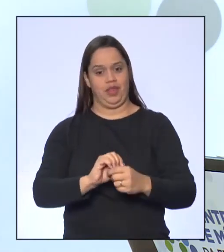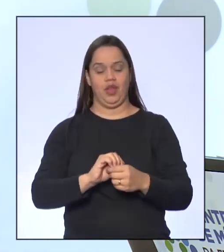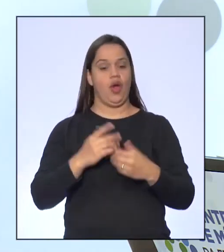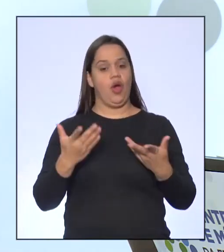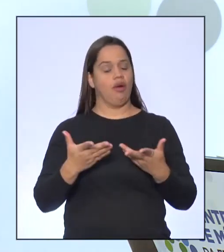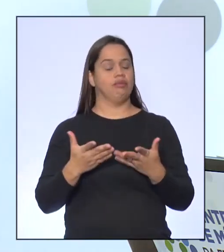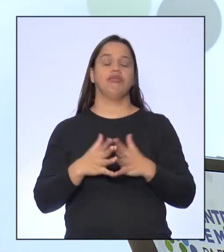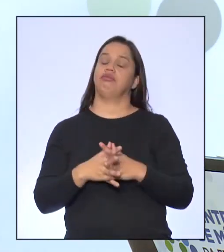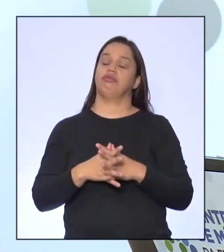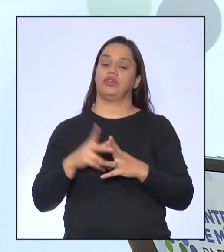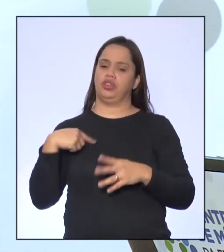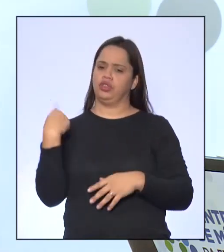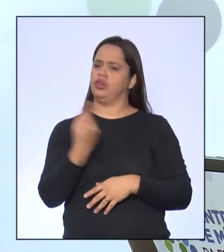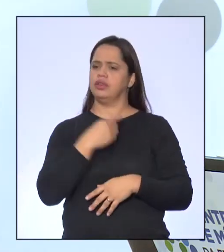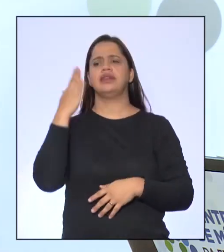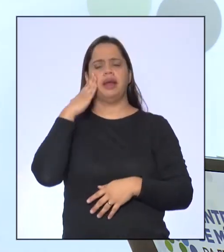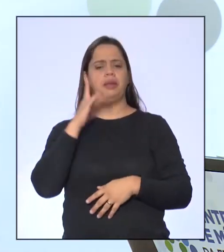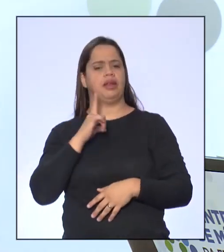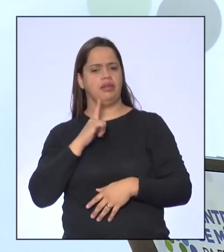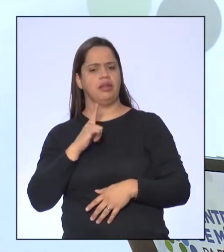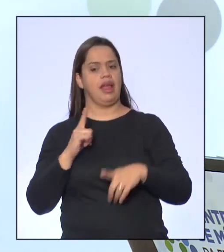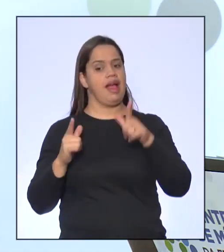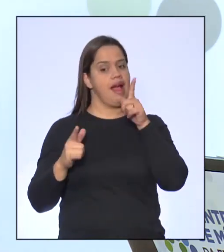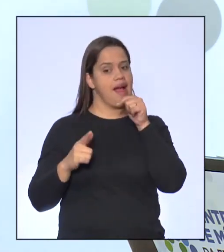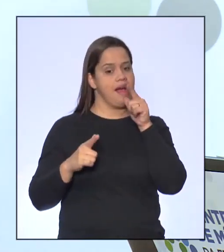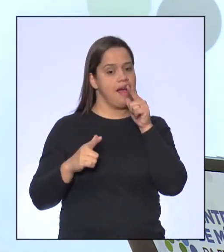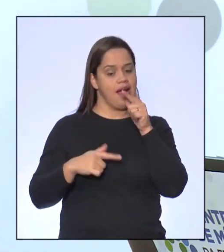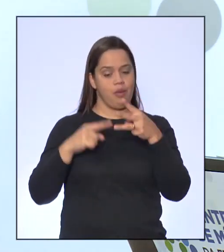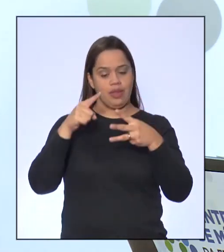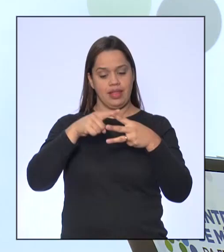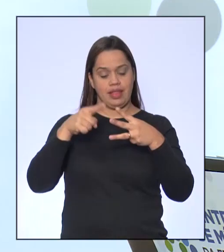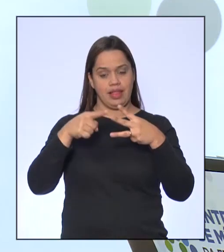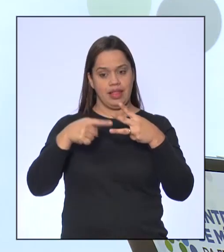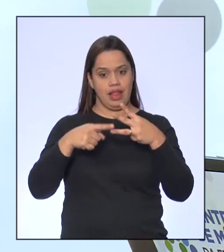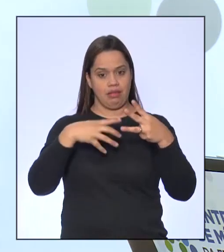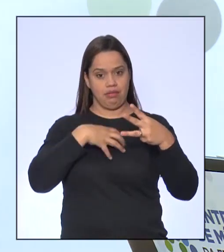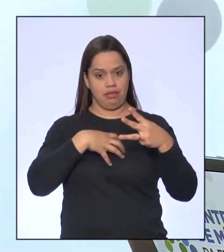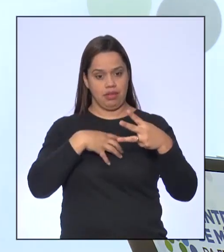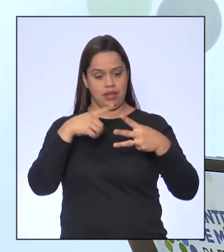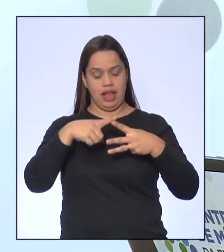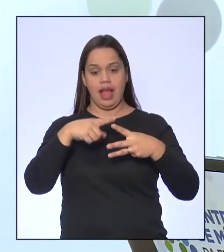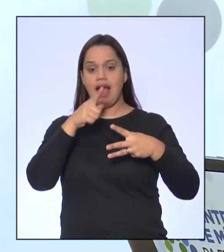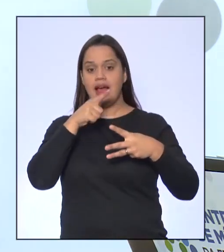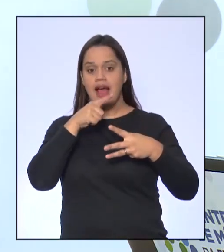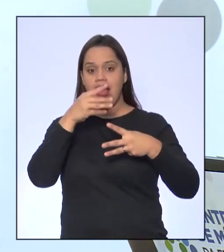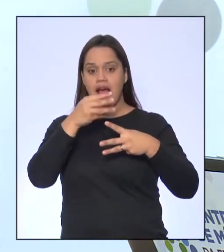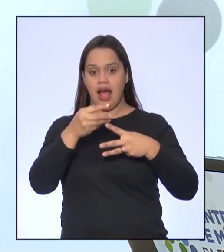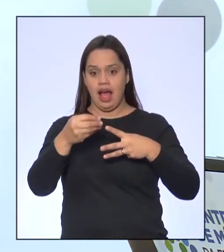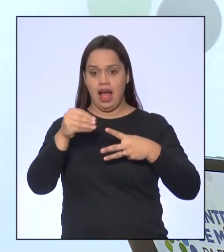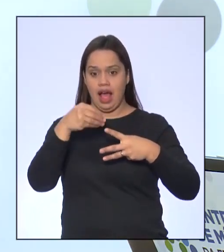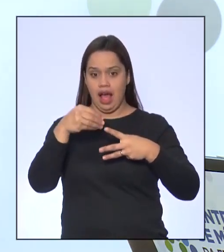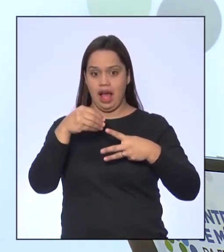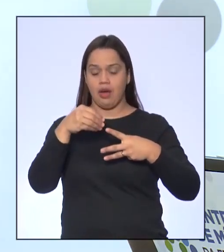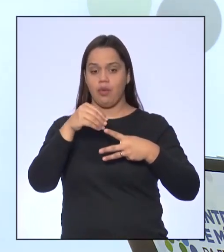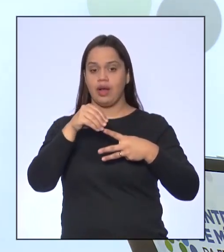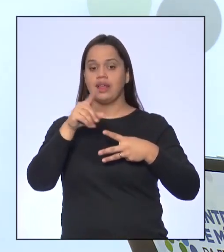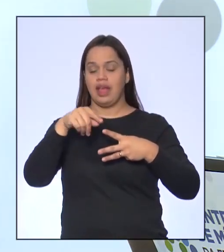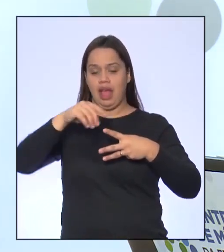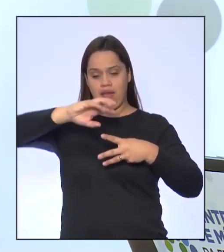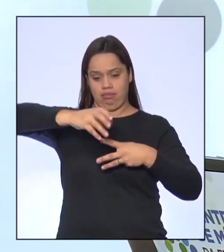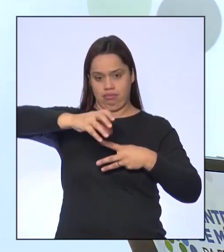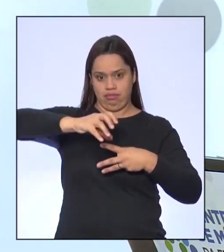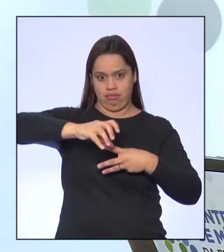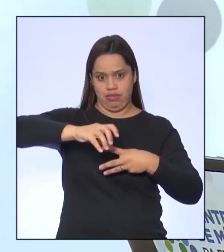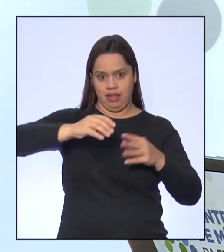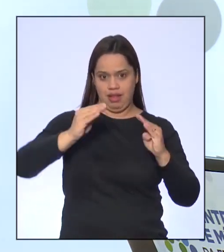nós sabemos que nós temos água em 3 estados físicos, né? Posso ter água líquida, que é aquela que a gente abre a